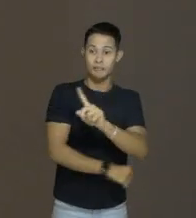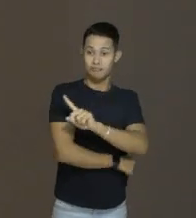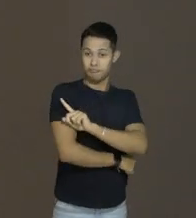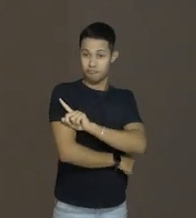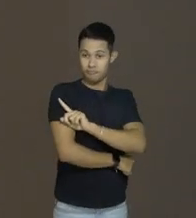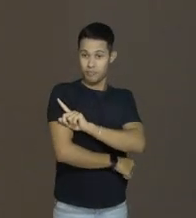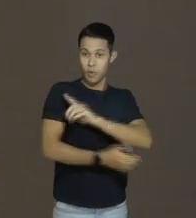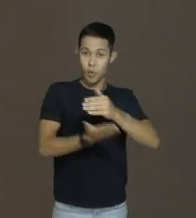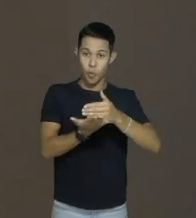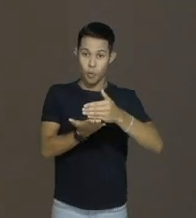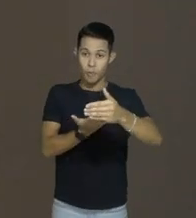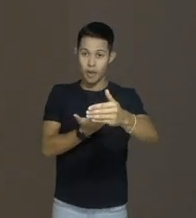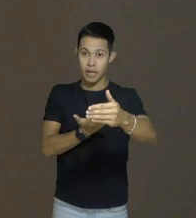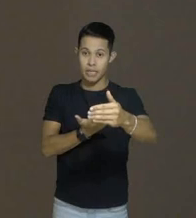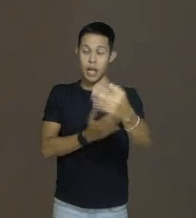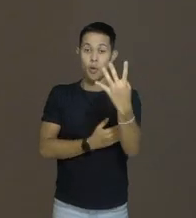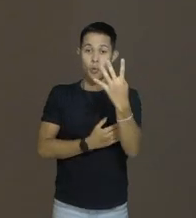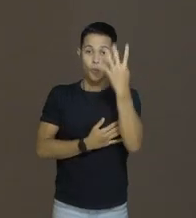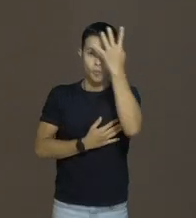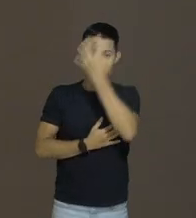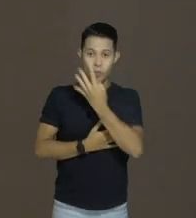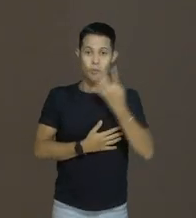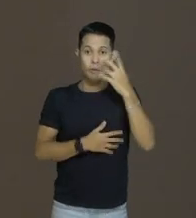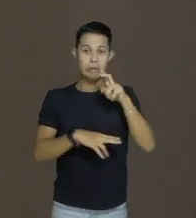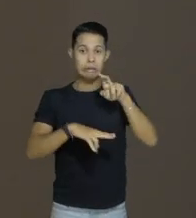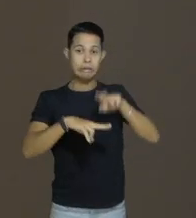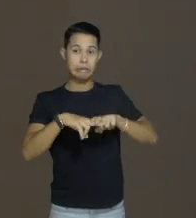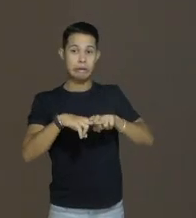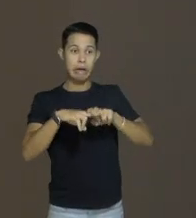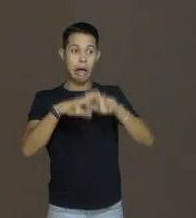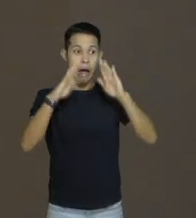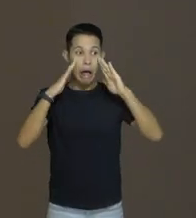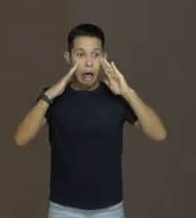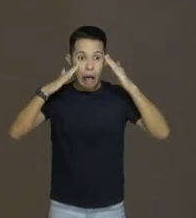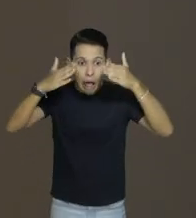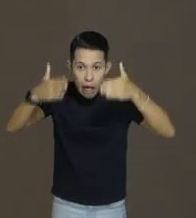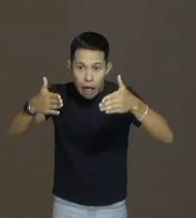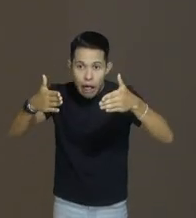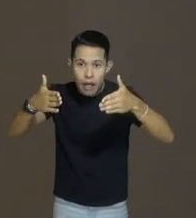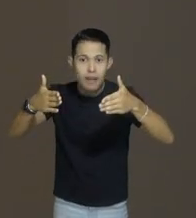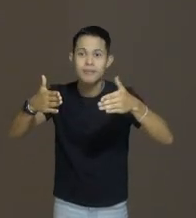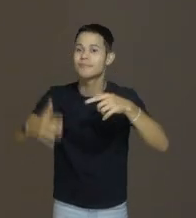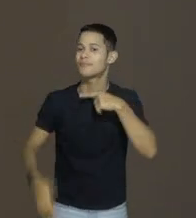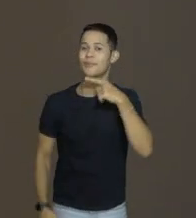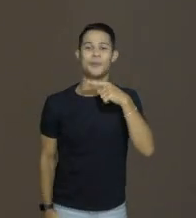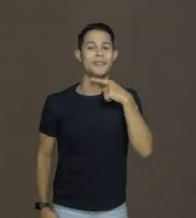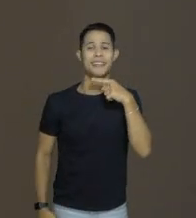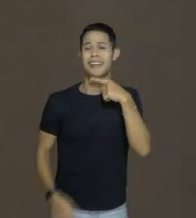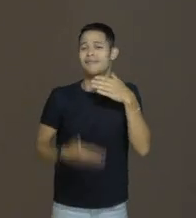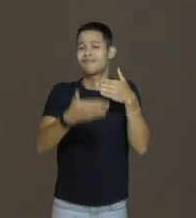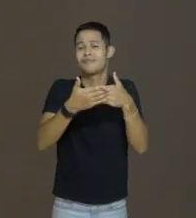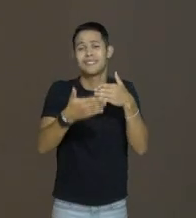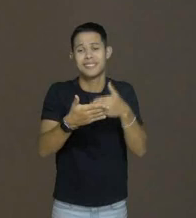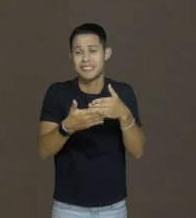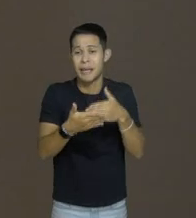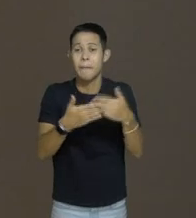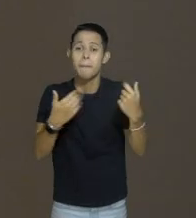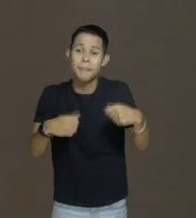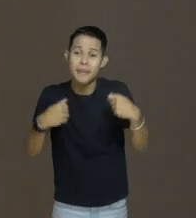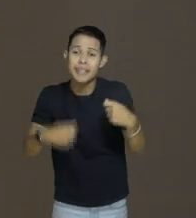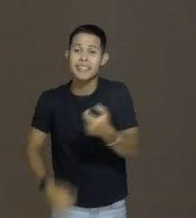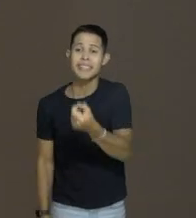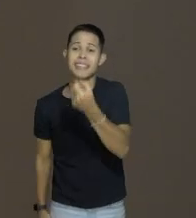prestar atenção, sem medicação ela não consegue, é impossível. Quem é TDAH sabe disso. Ela